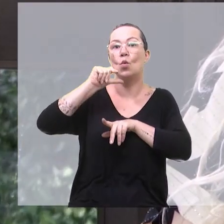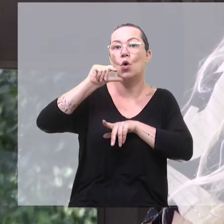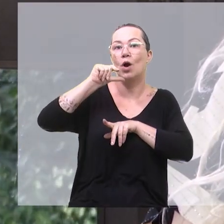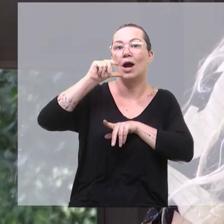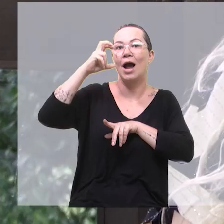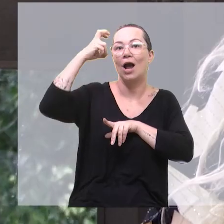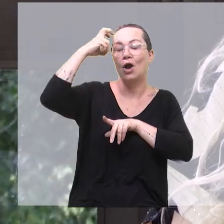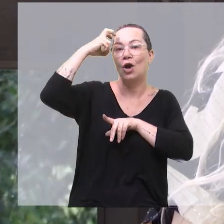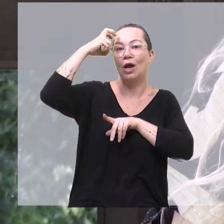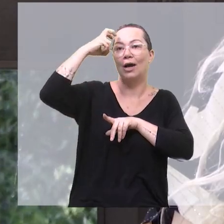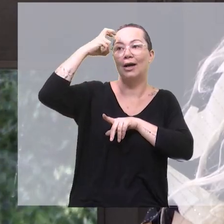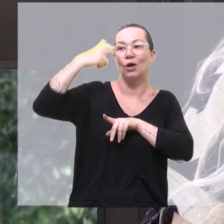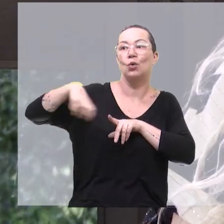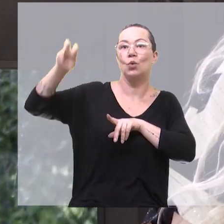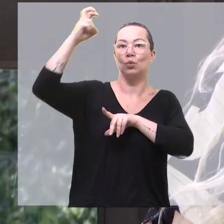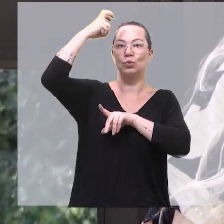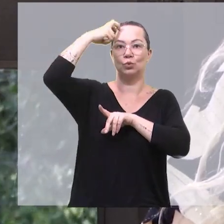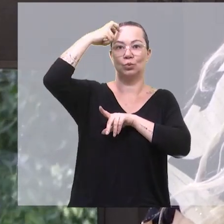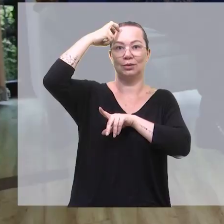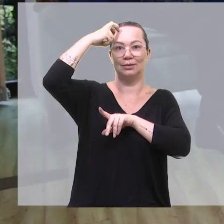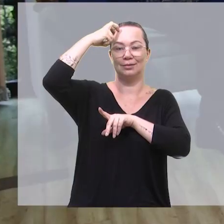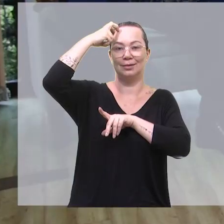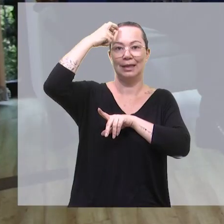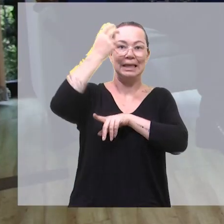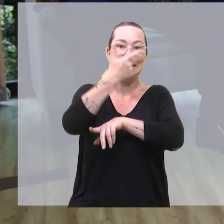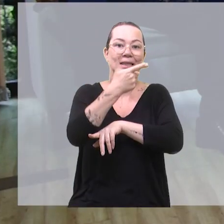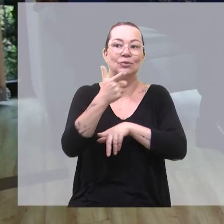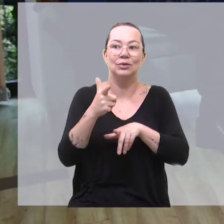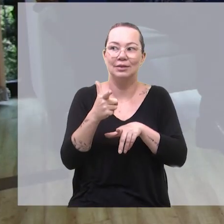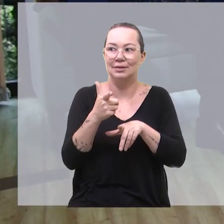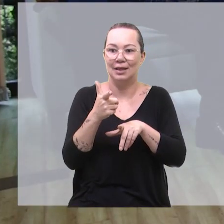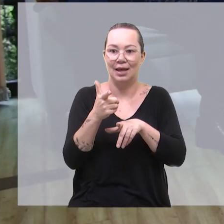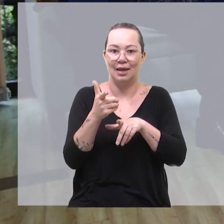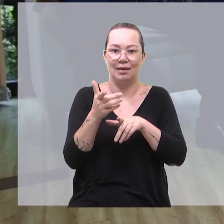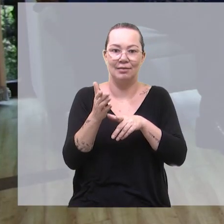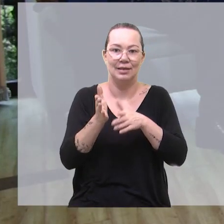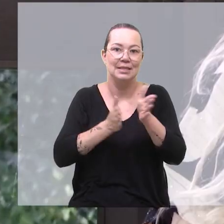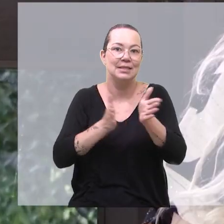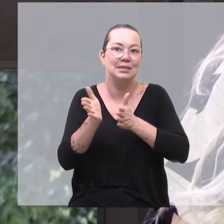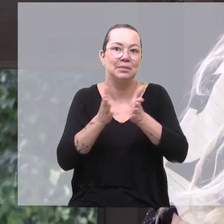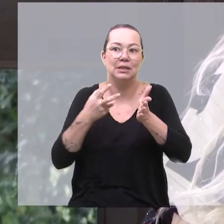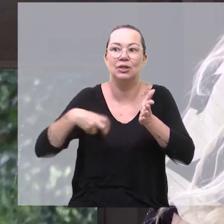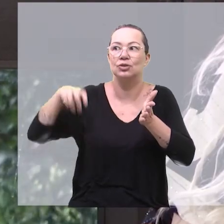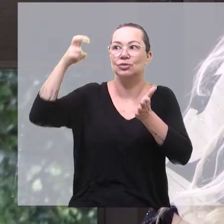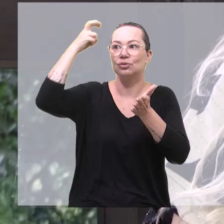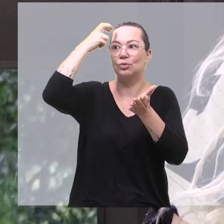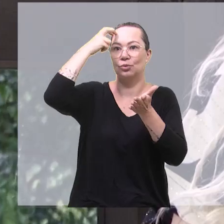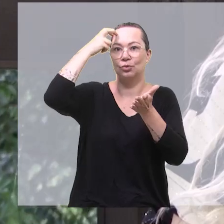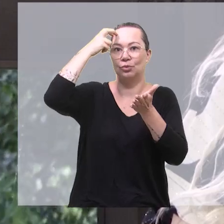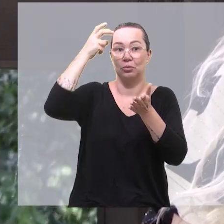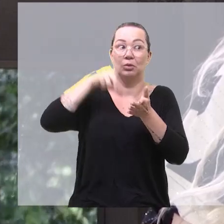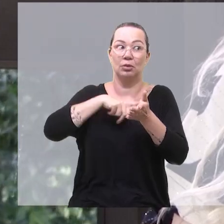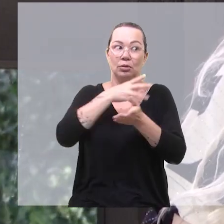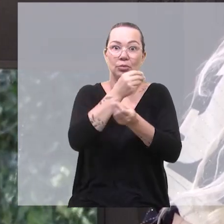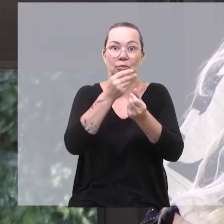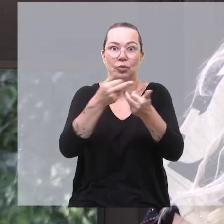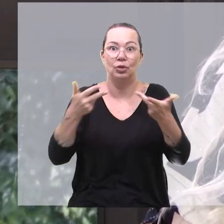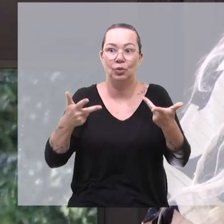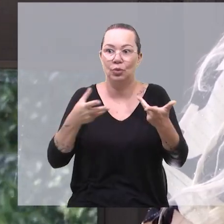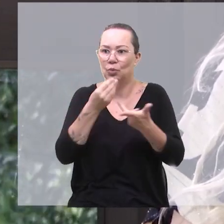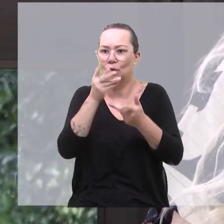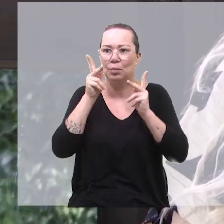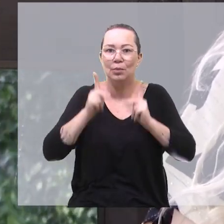cultura, que não teve acesso, né? Então tem vários itens aí que a gente pode falar e muita